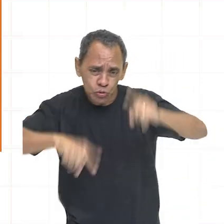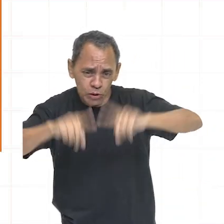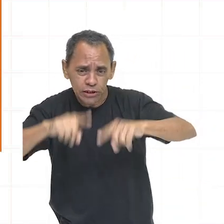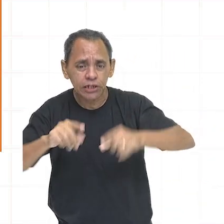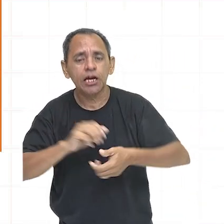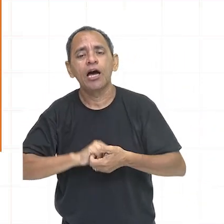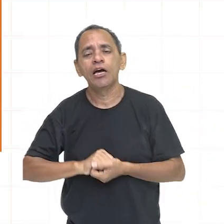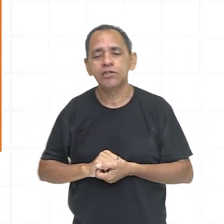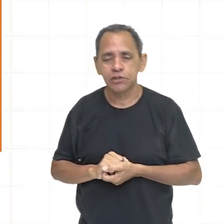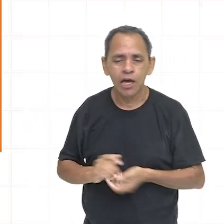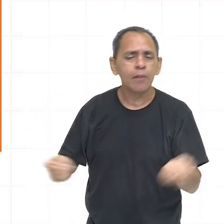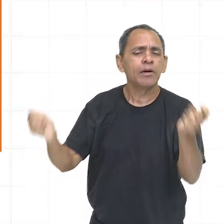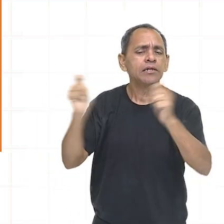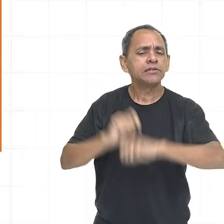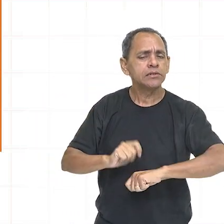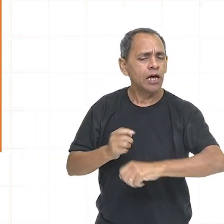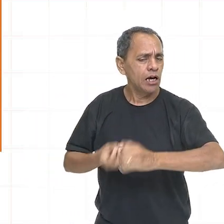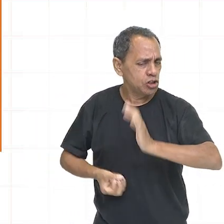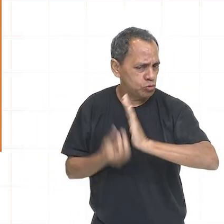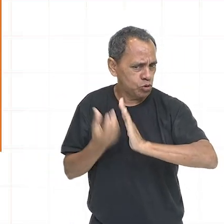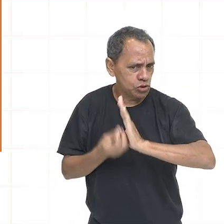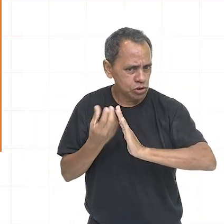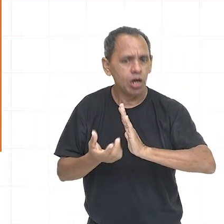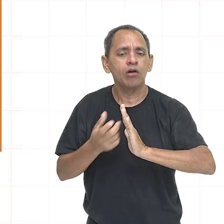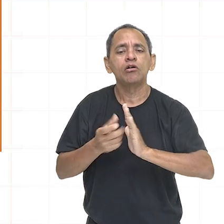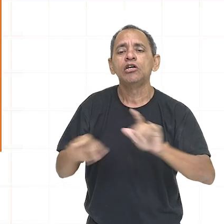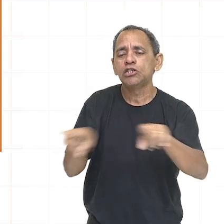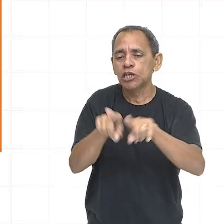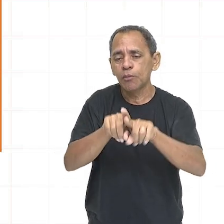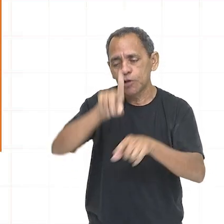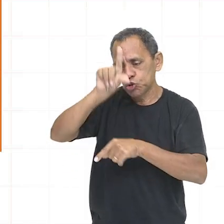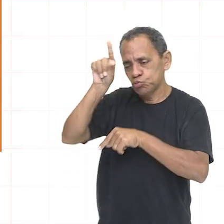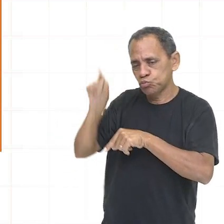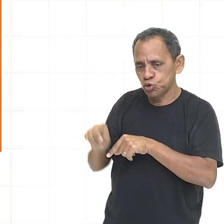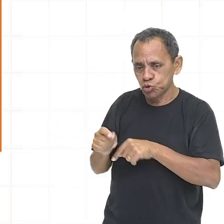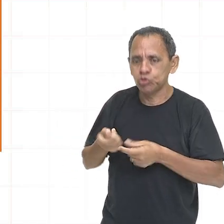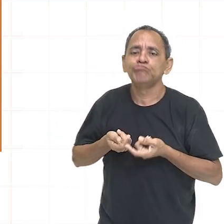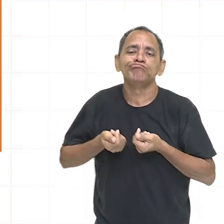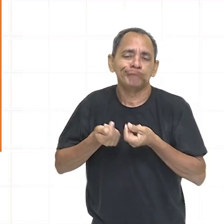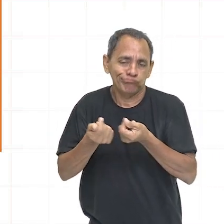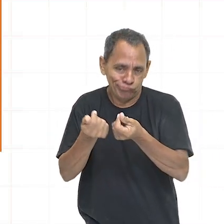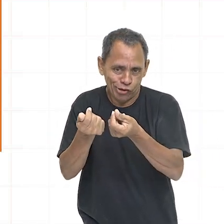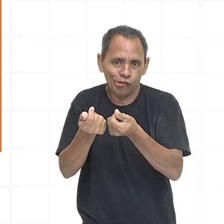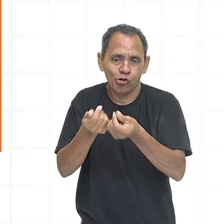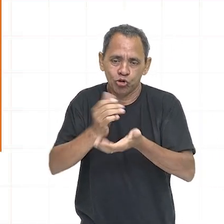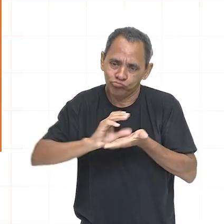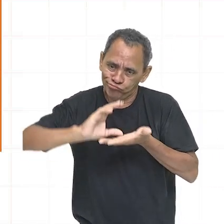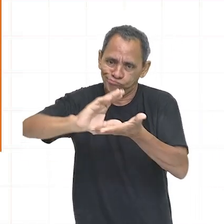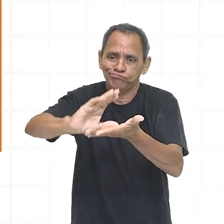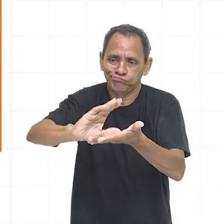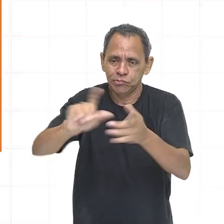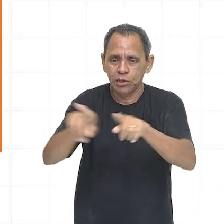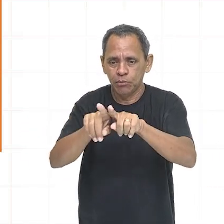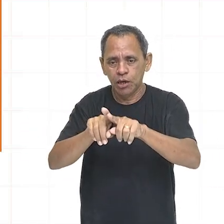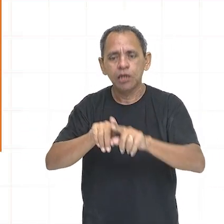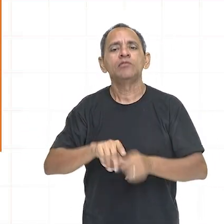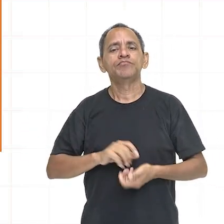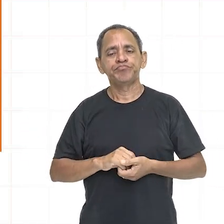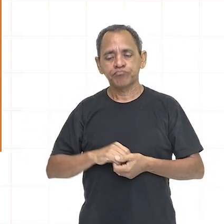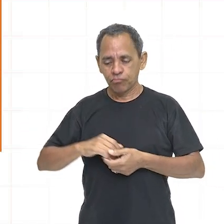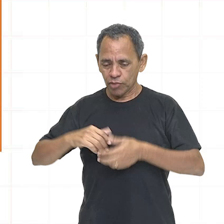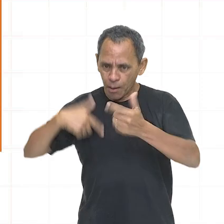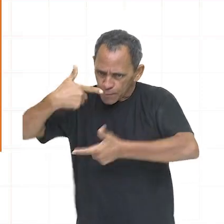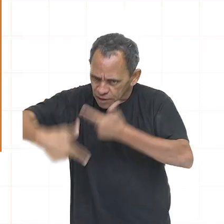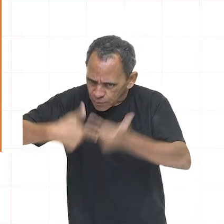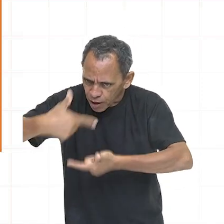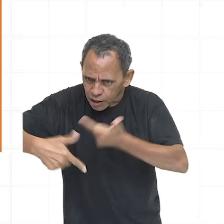e acabou reduzindo custos, né? Porque se tinha mais pessoas trabalhando, tá? A gente vai observar que essas